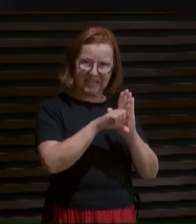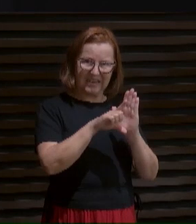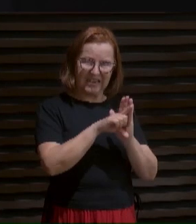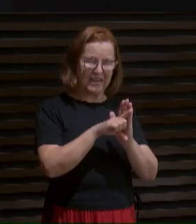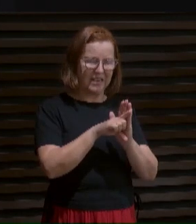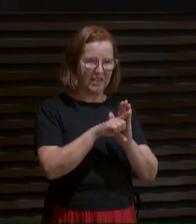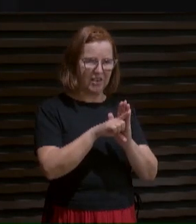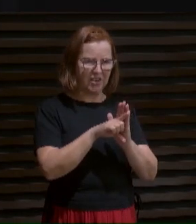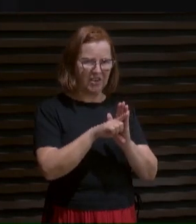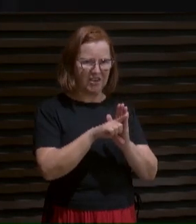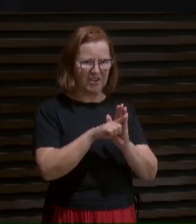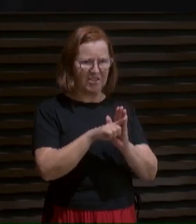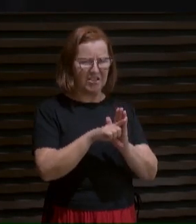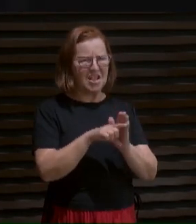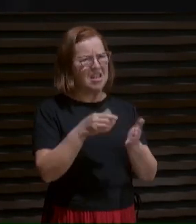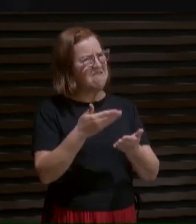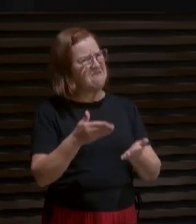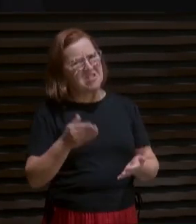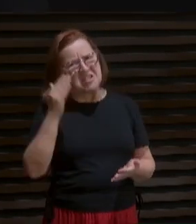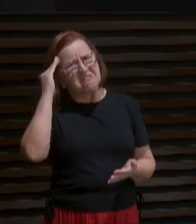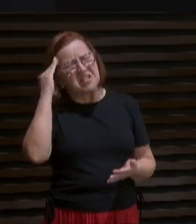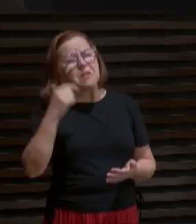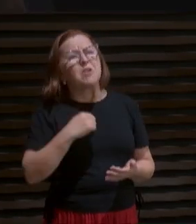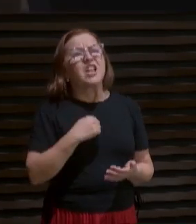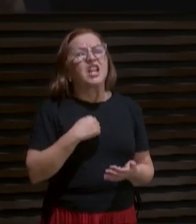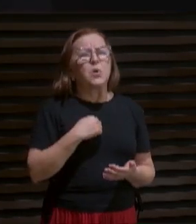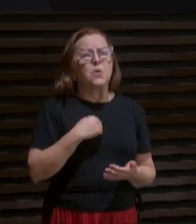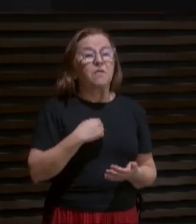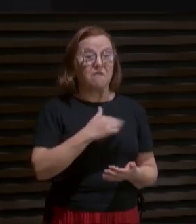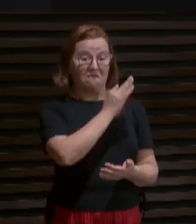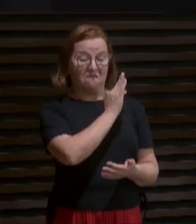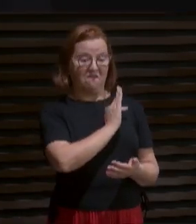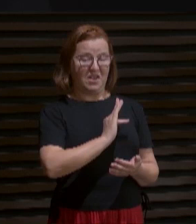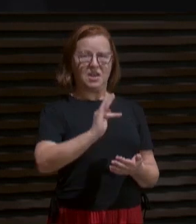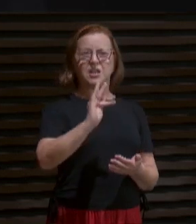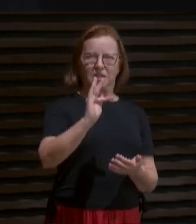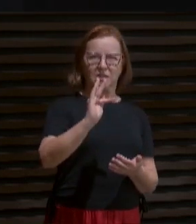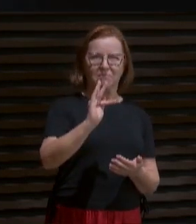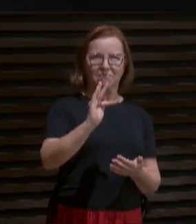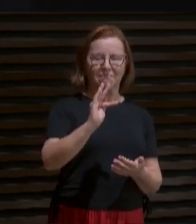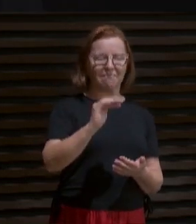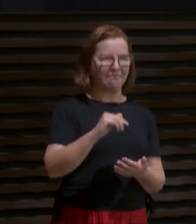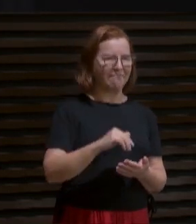você não sabe quem sou eu. Eu sou um fariseu, all top, lá de cima.